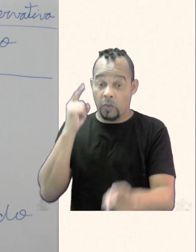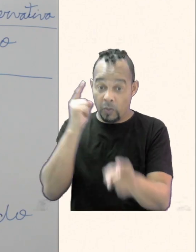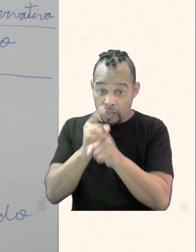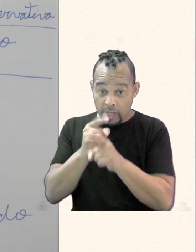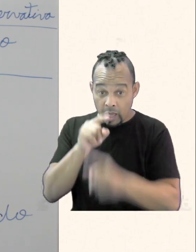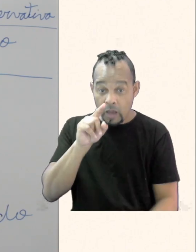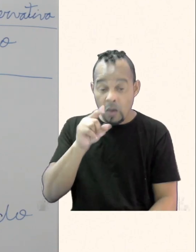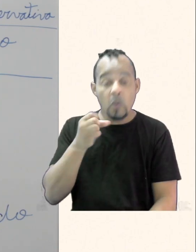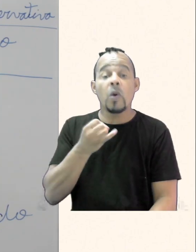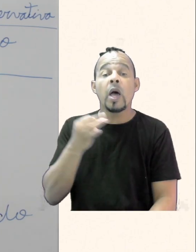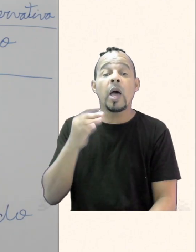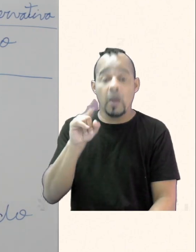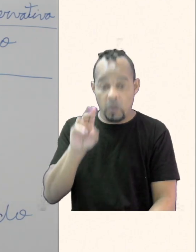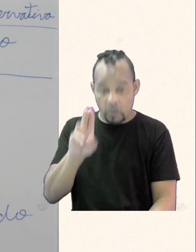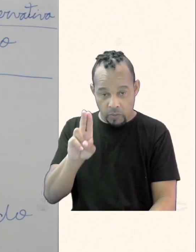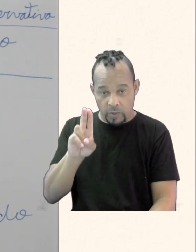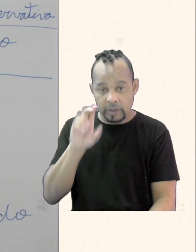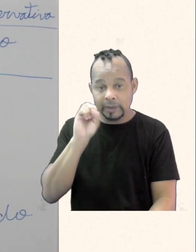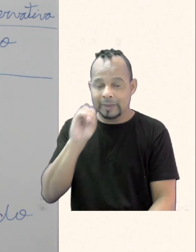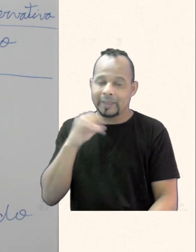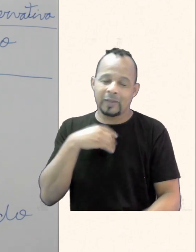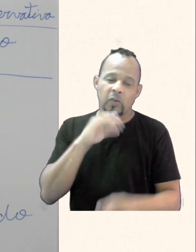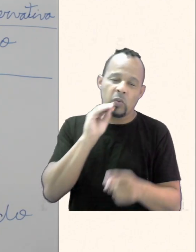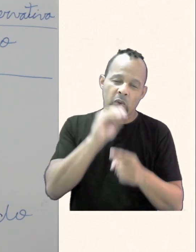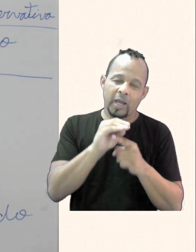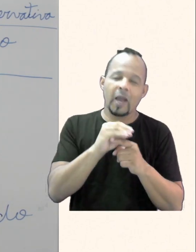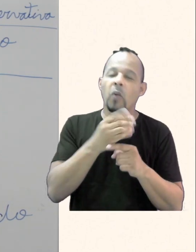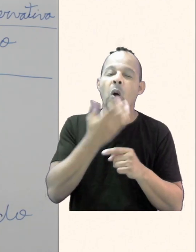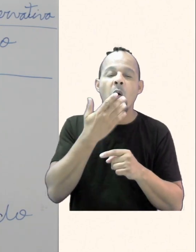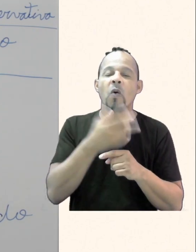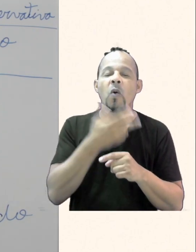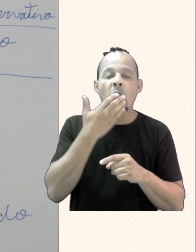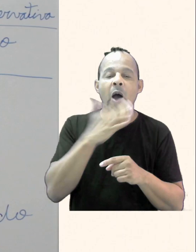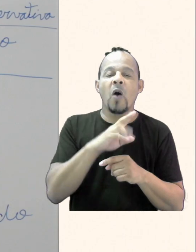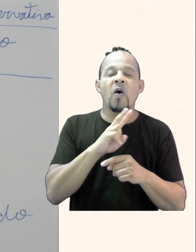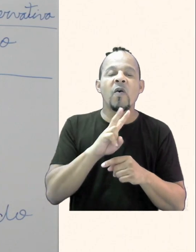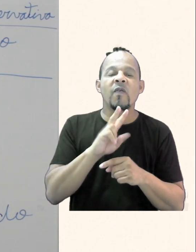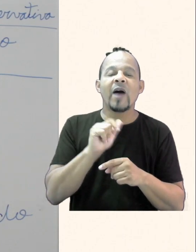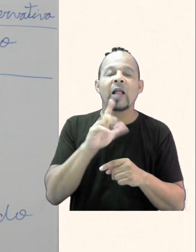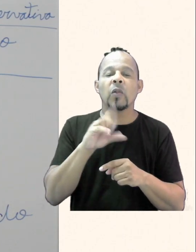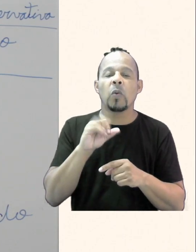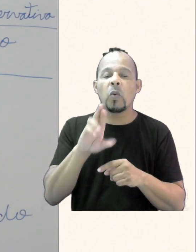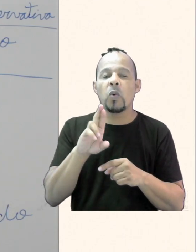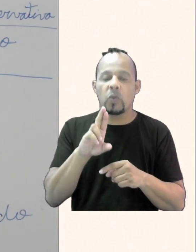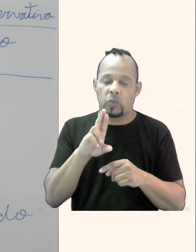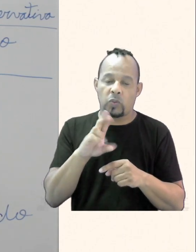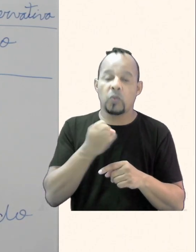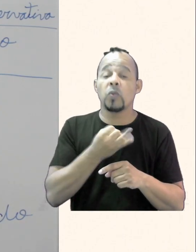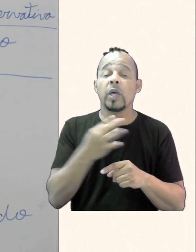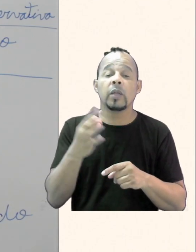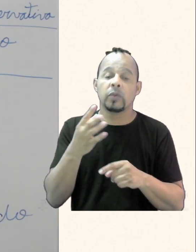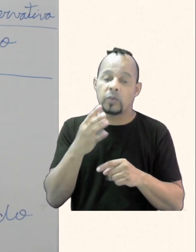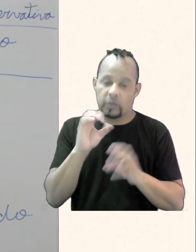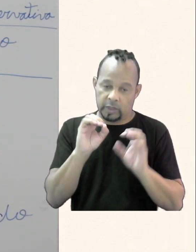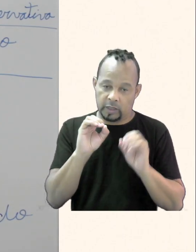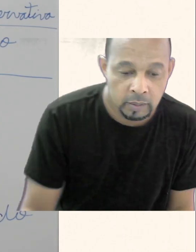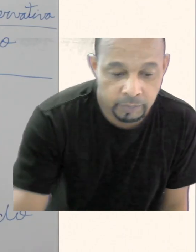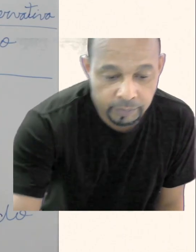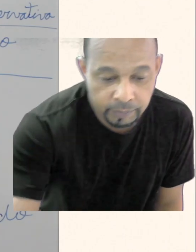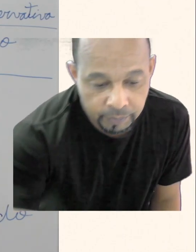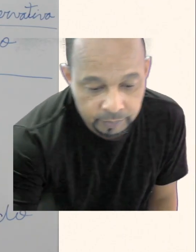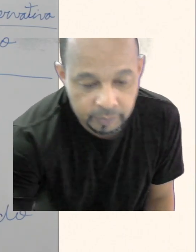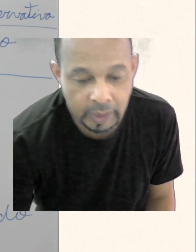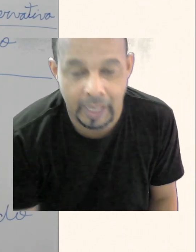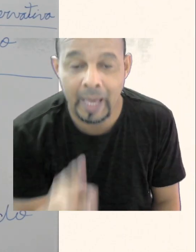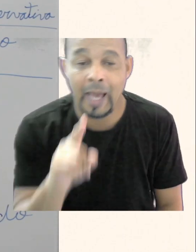se eu fixar um valor o zero, beleza? Então, por exemplo, eu fixo aqui em A, a energia potencial vale zero.